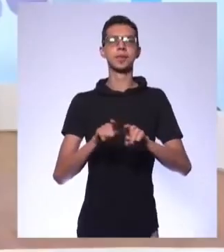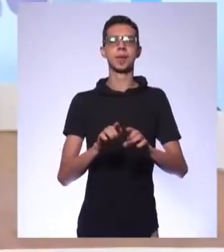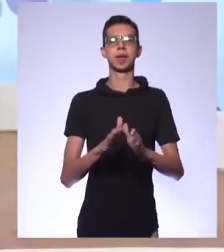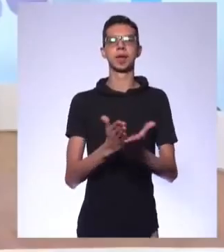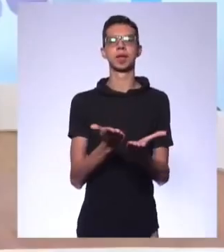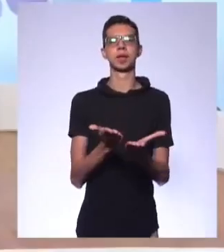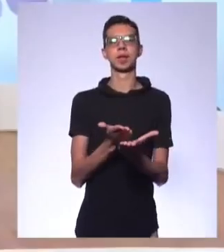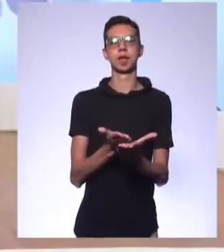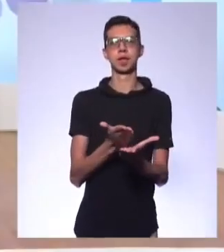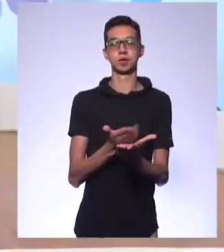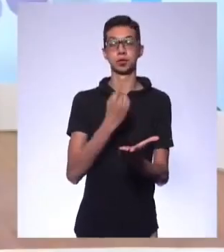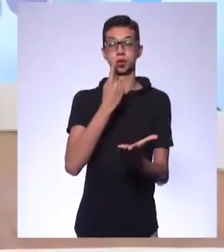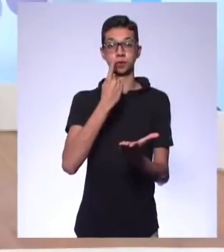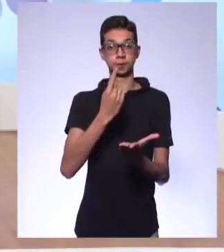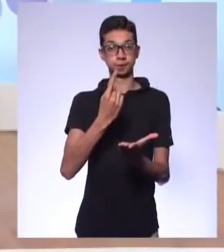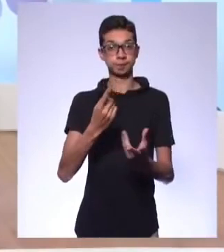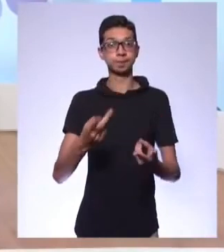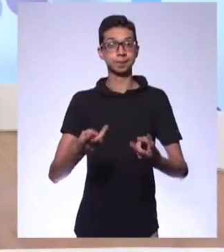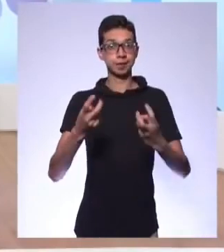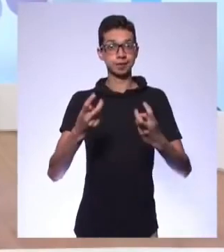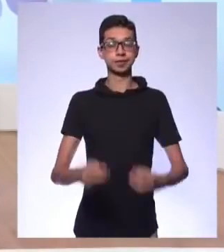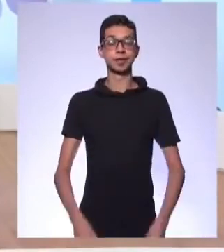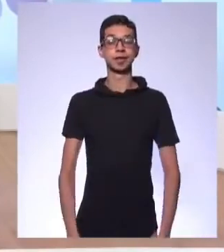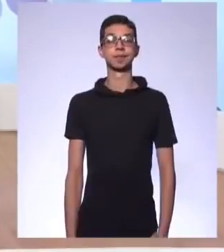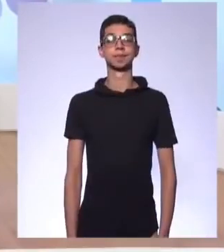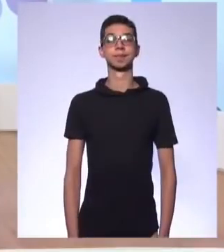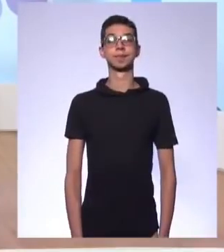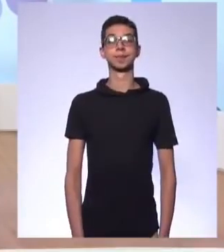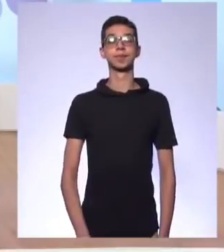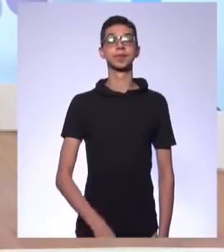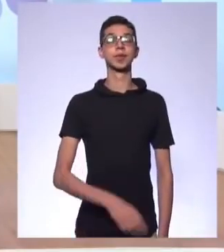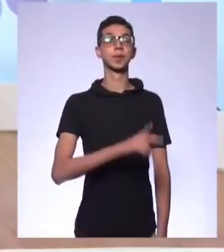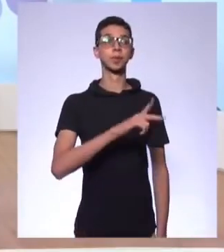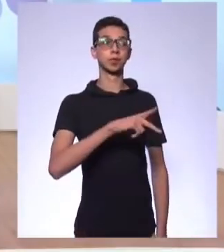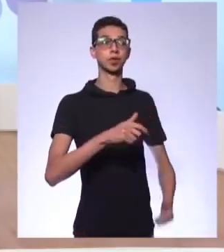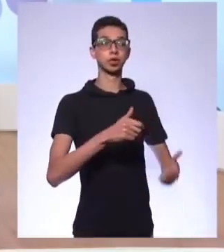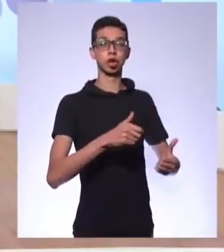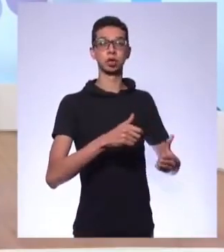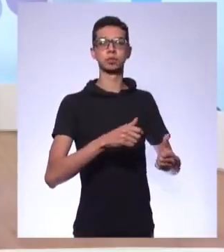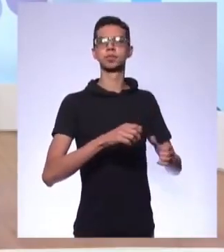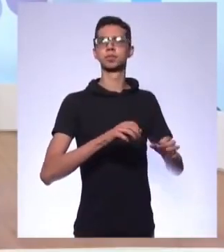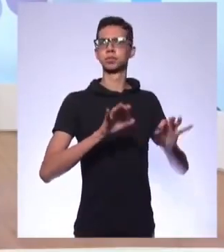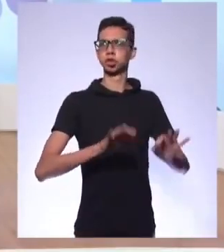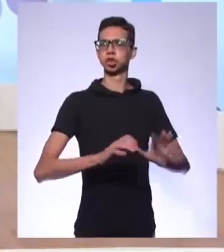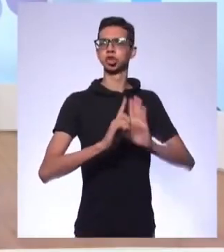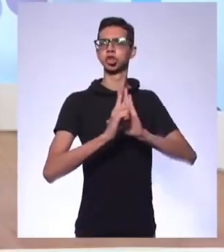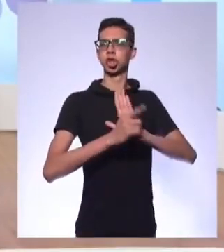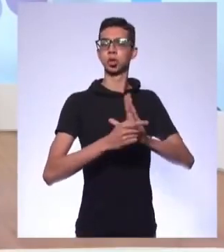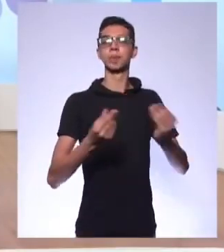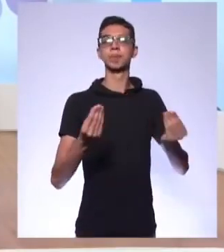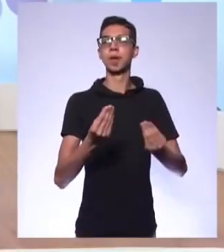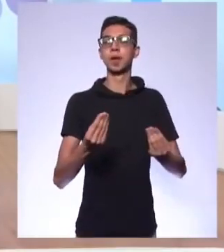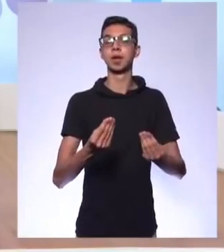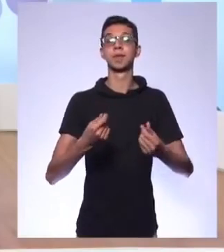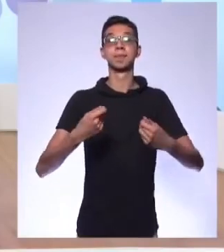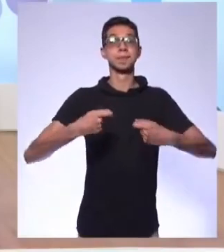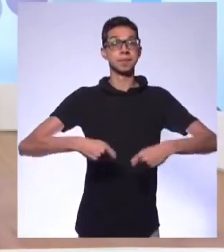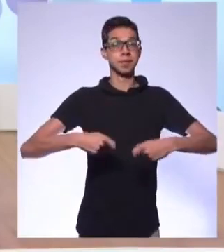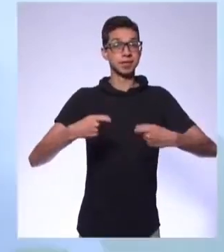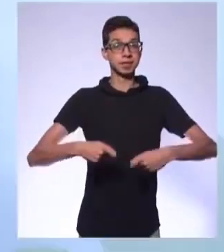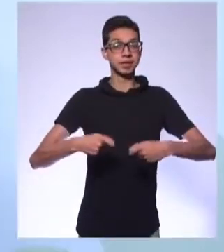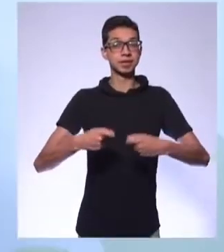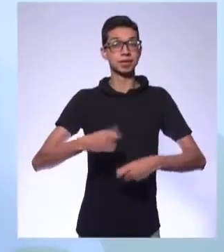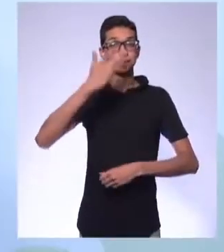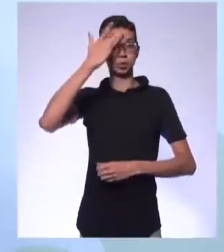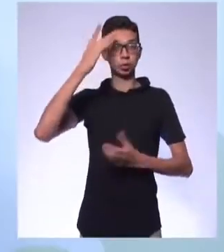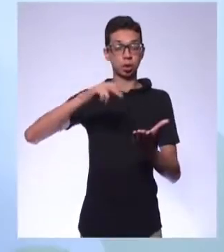gênero textual bem definido, né, professor Mauro? Sim, não é algo verdade, jogado. E claro, ele tem a função de convencer. Então, eu tenho que convencer quem está